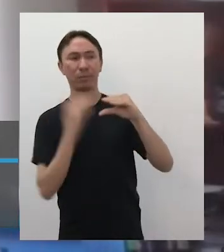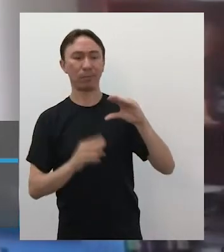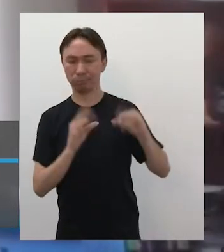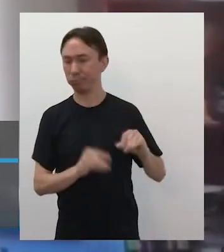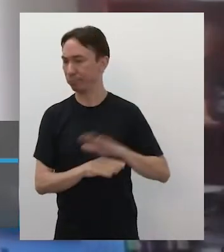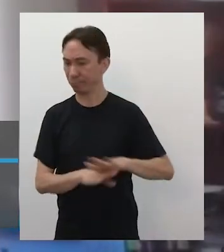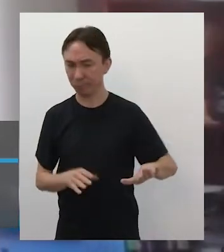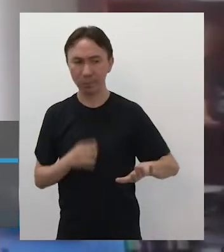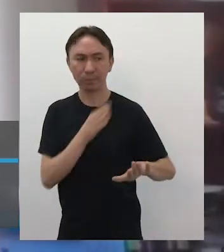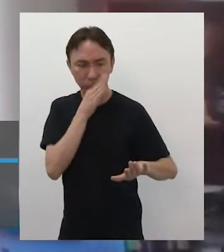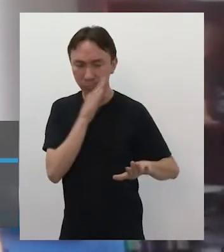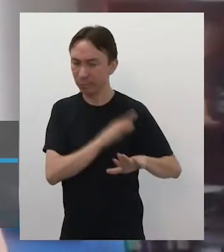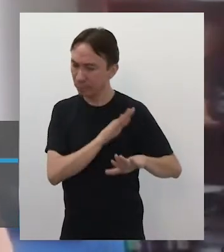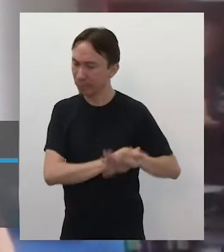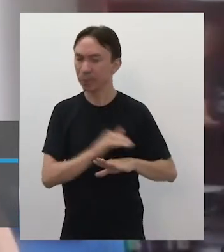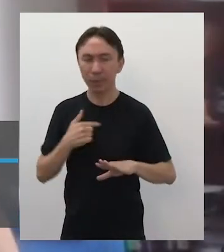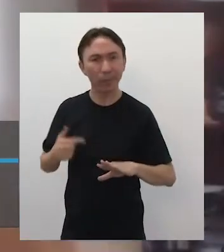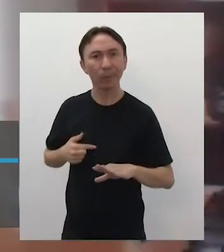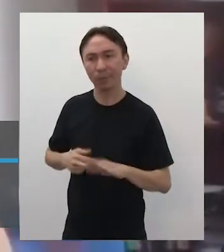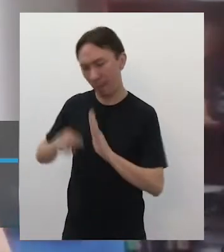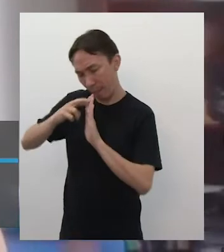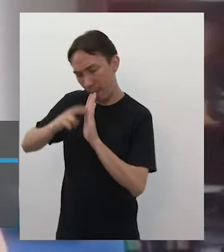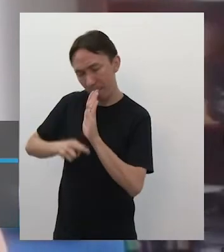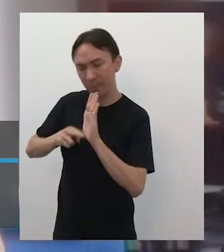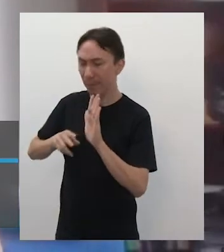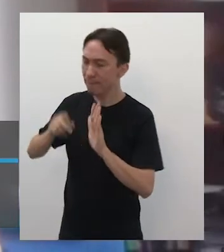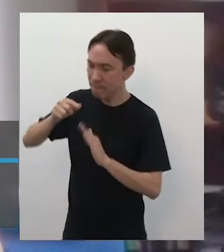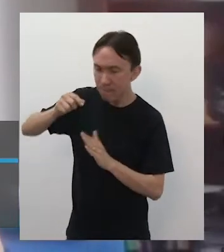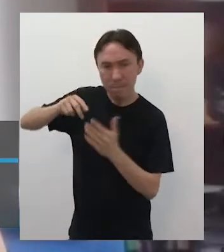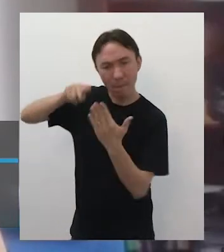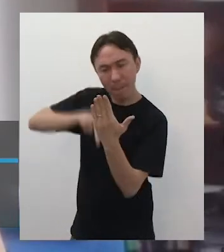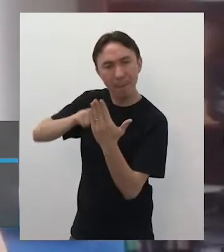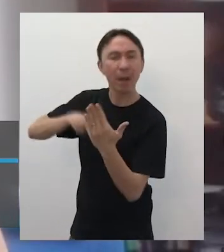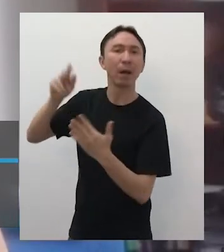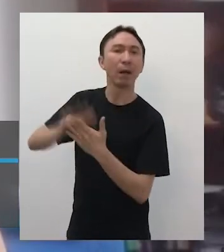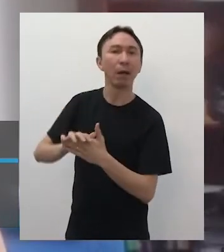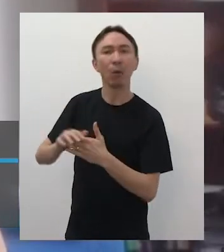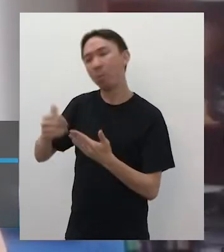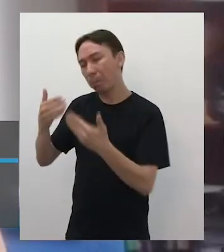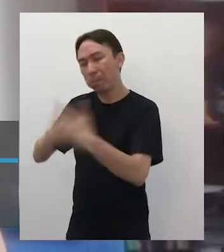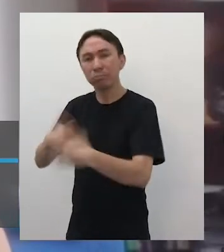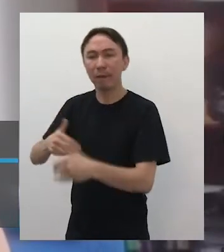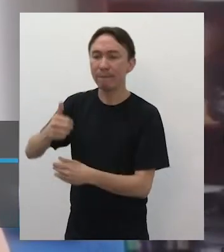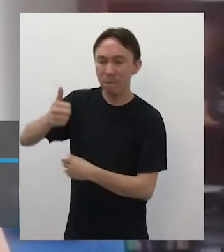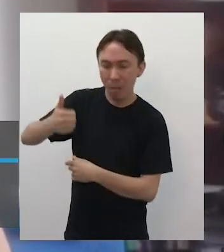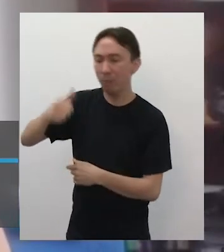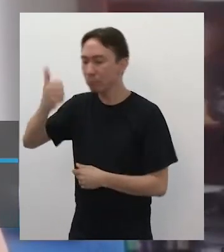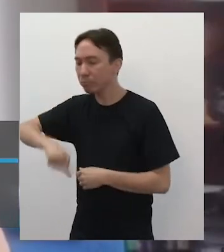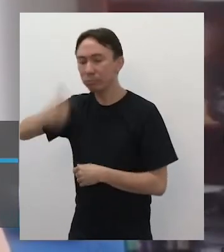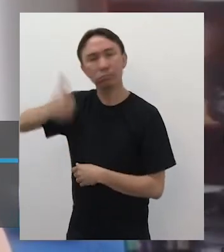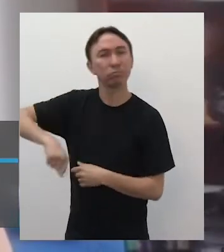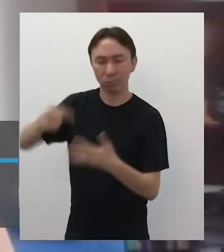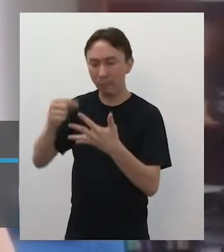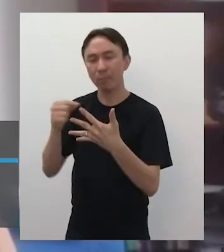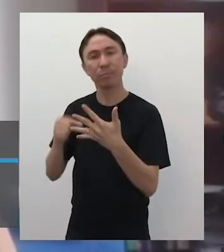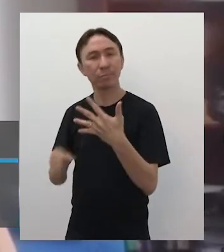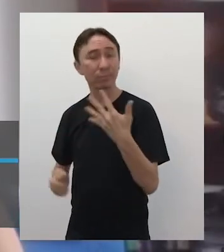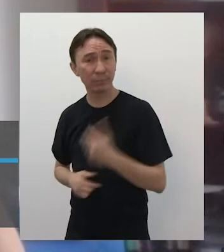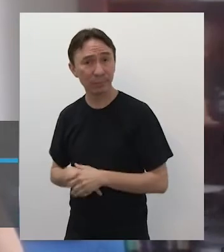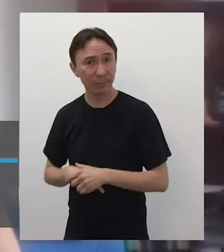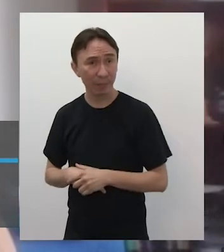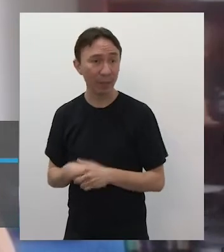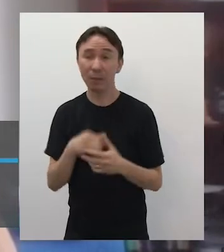que está atrapalhando a nossa rotina, e às vezes inclusive é alguma questão do nosso ambiente, né? Então eu estou num espaço